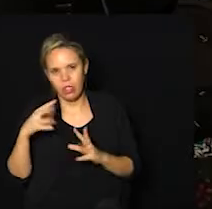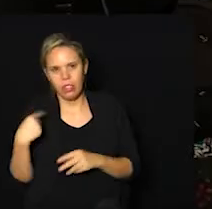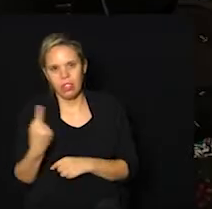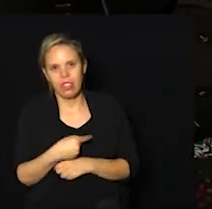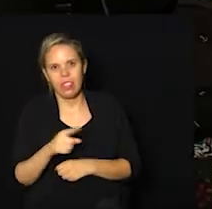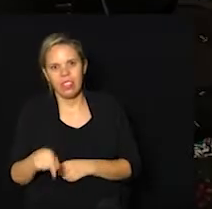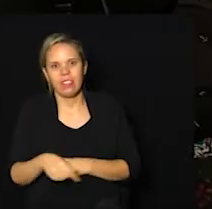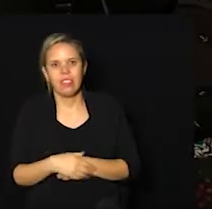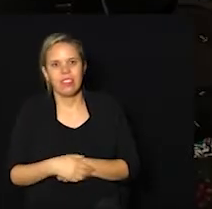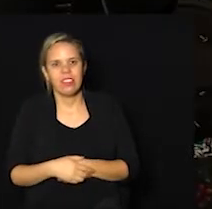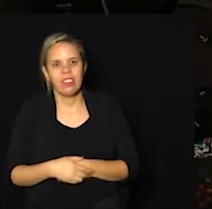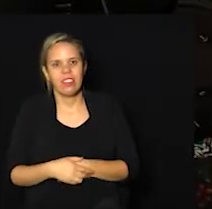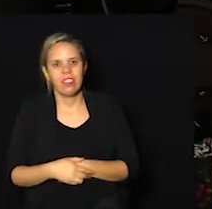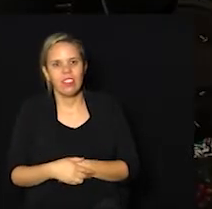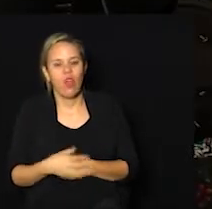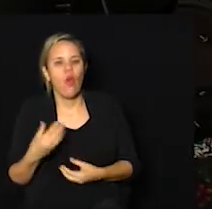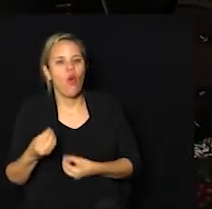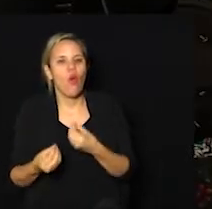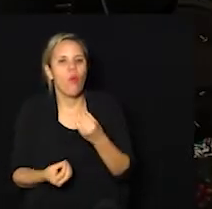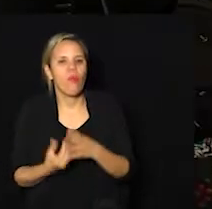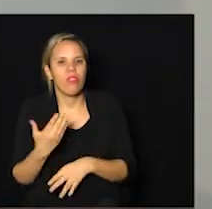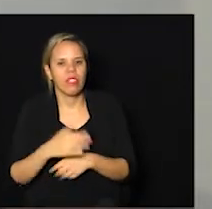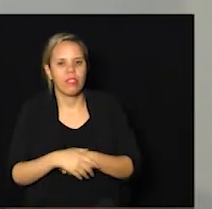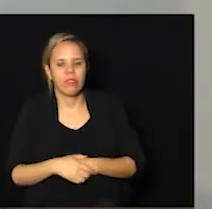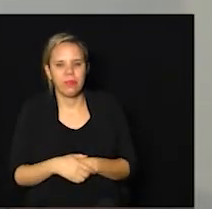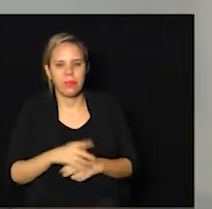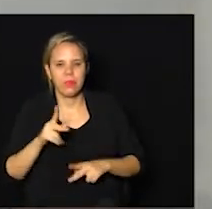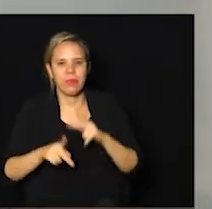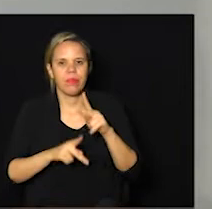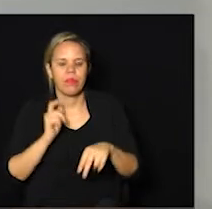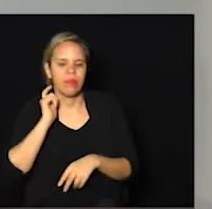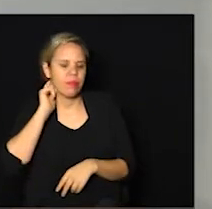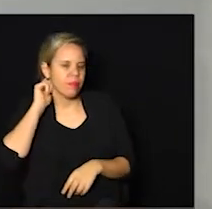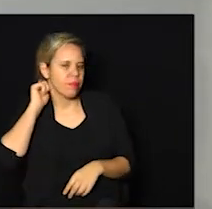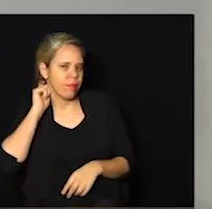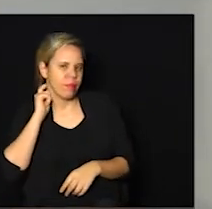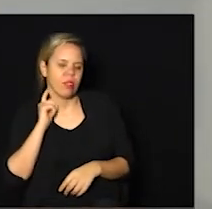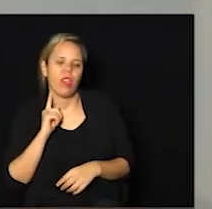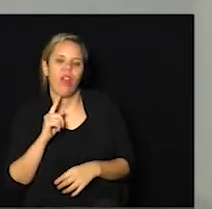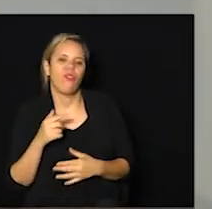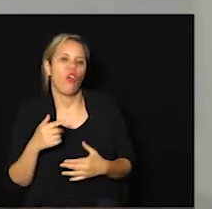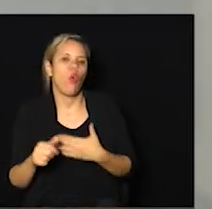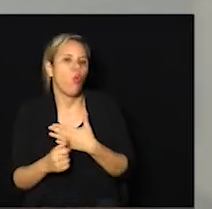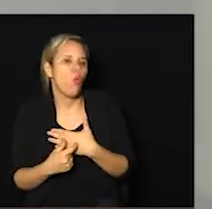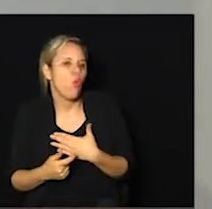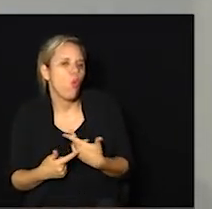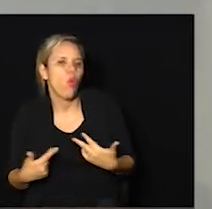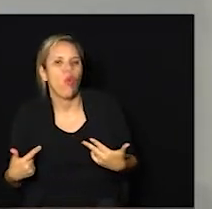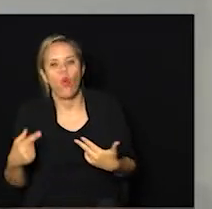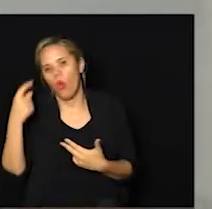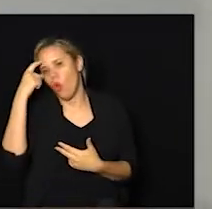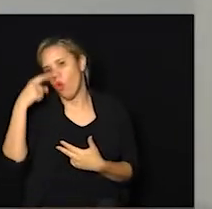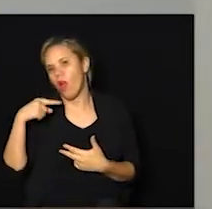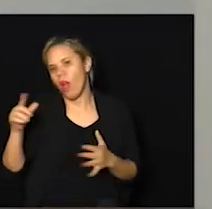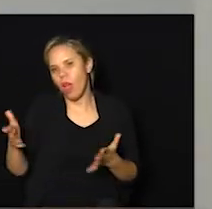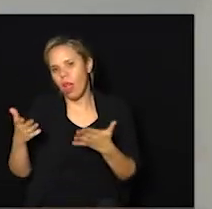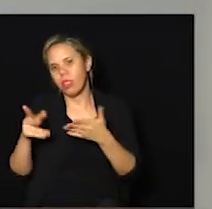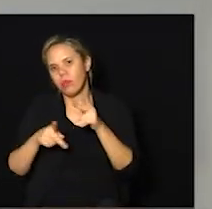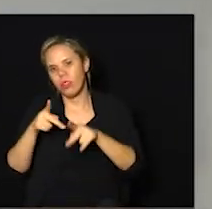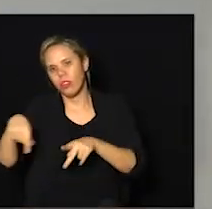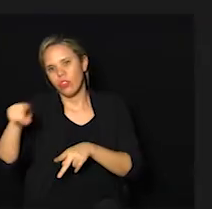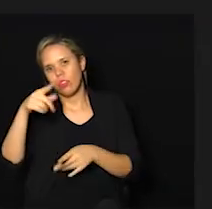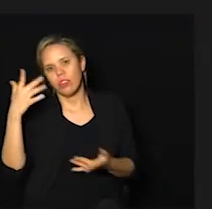são. E aí, como que foi surgindo, o pessoal foi contribuindo, né? Porque é um perfil colaborativo,